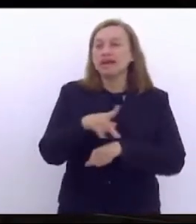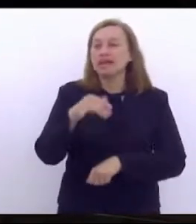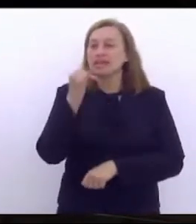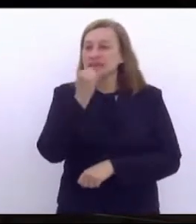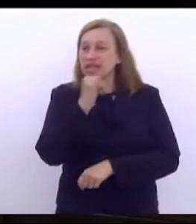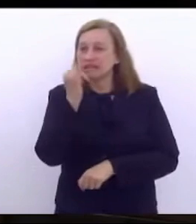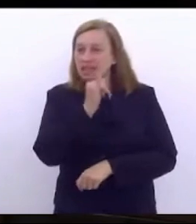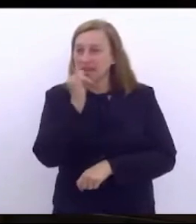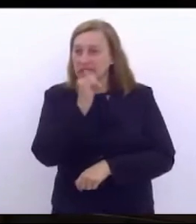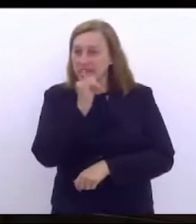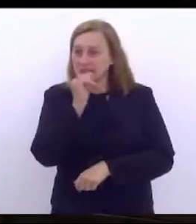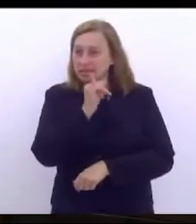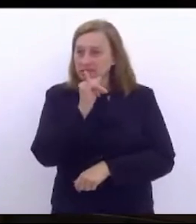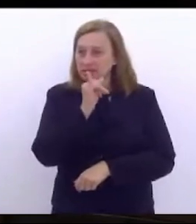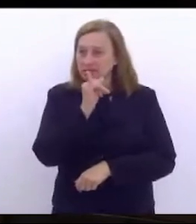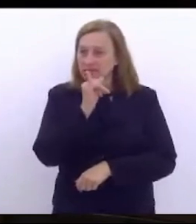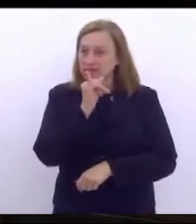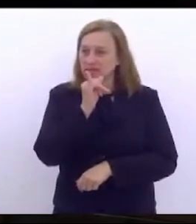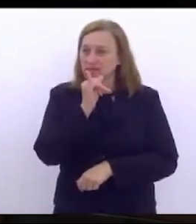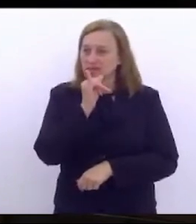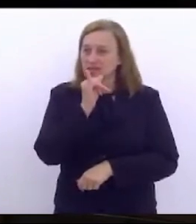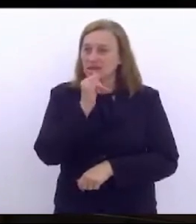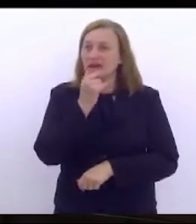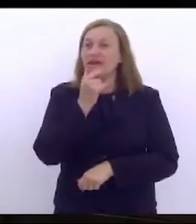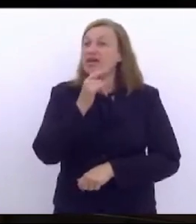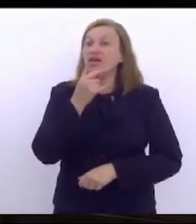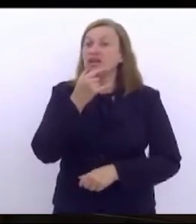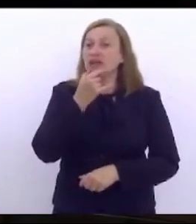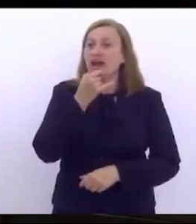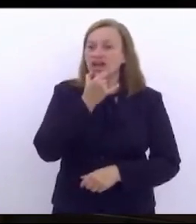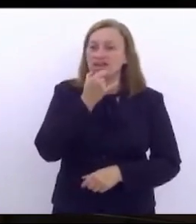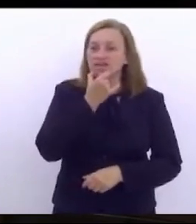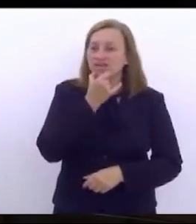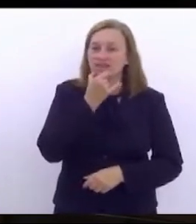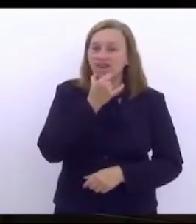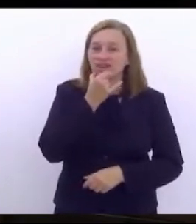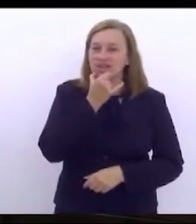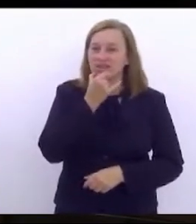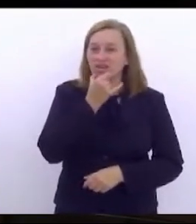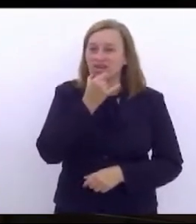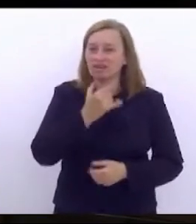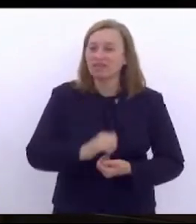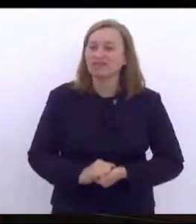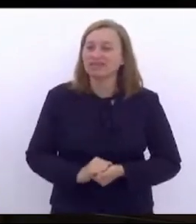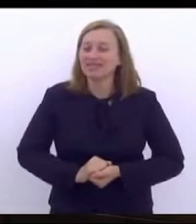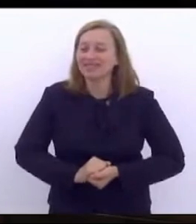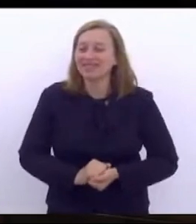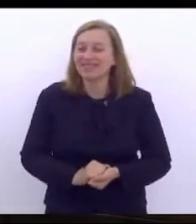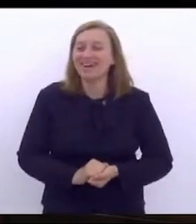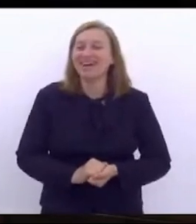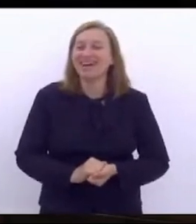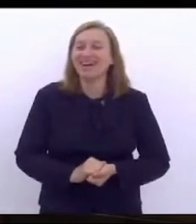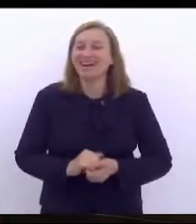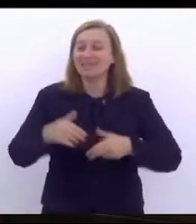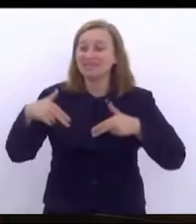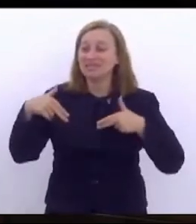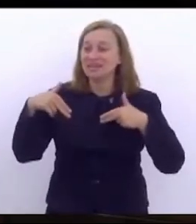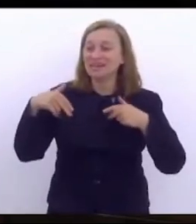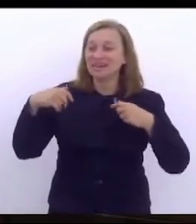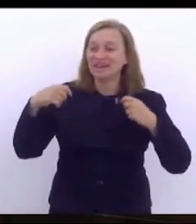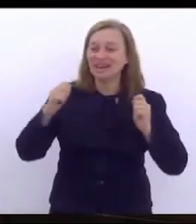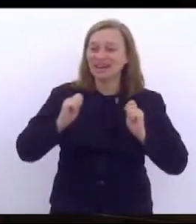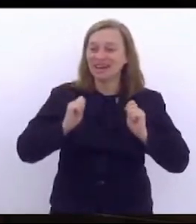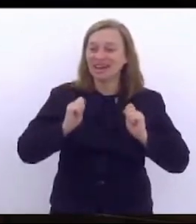divulgam resultados juntos. Ali eles dizem que tem uma consistência um pouco maior, mas eu já vi também ativistas do direito ao